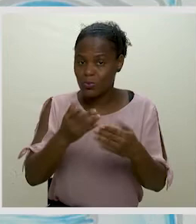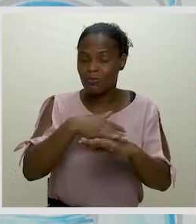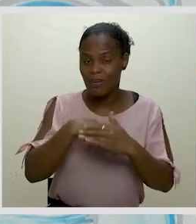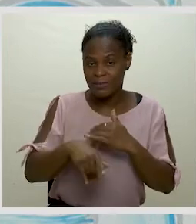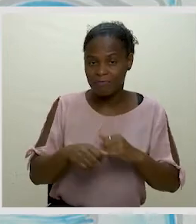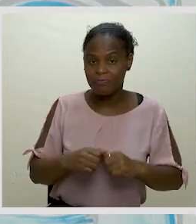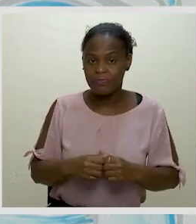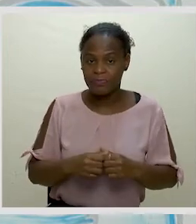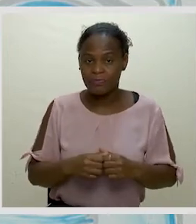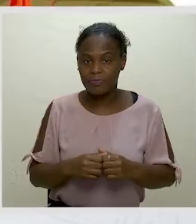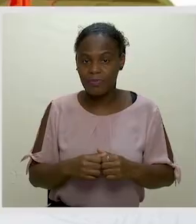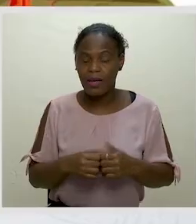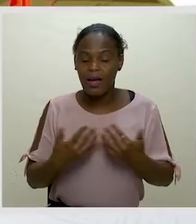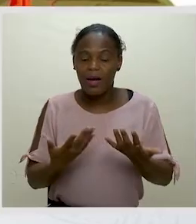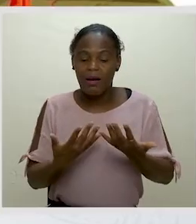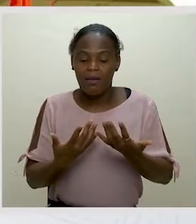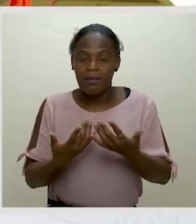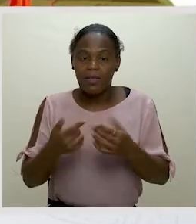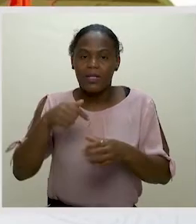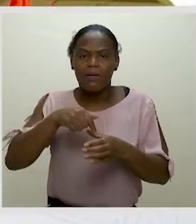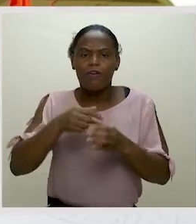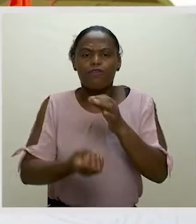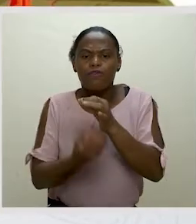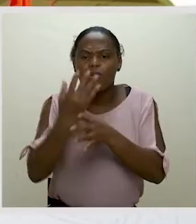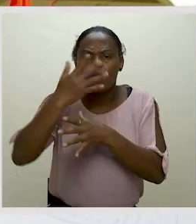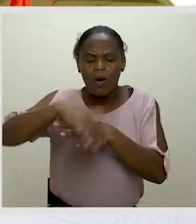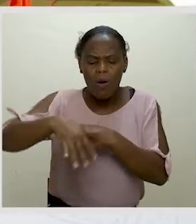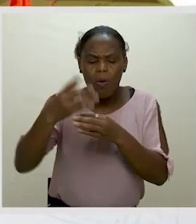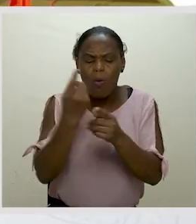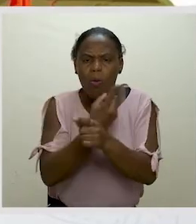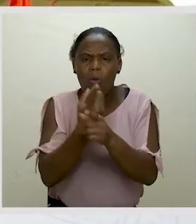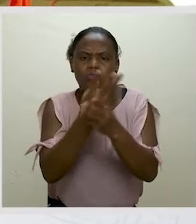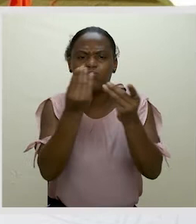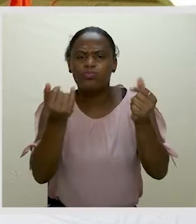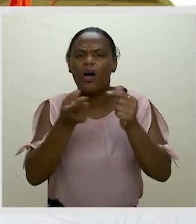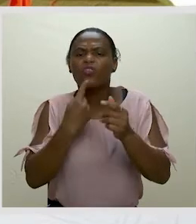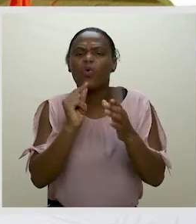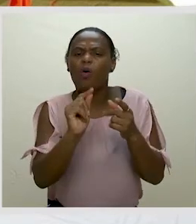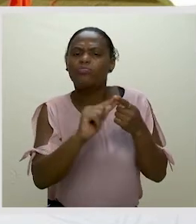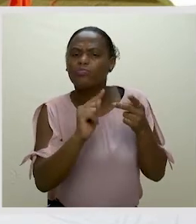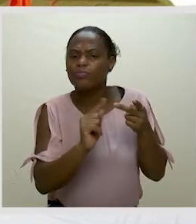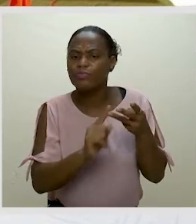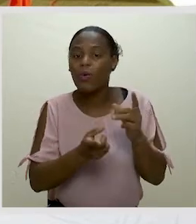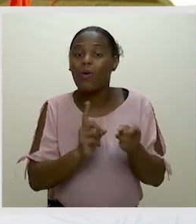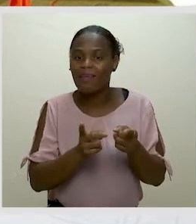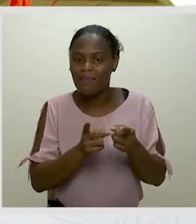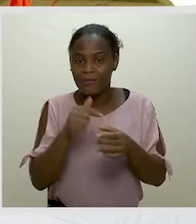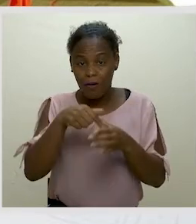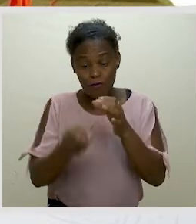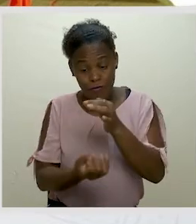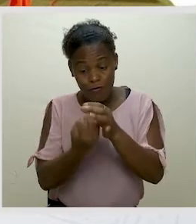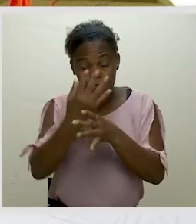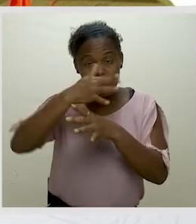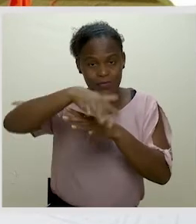estudo. A constituição de um vulcão, né? Um vulcão é formado por